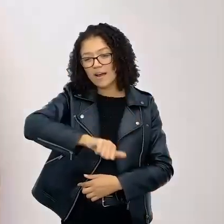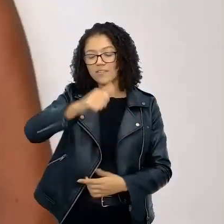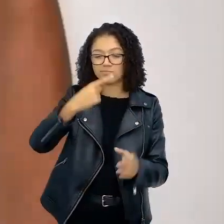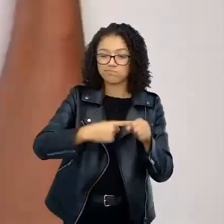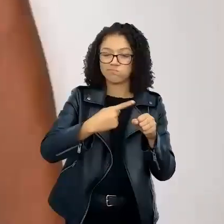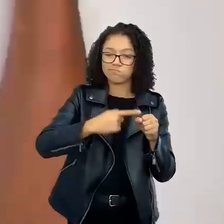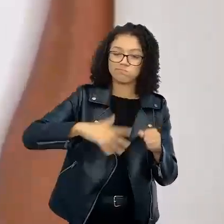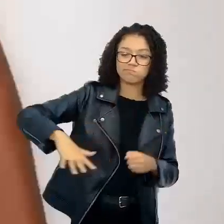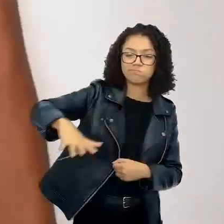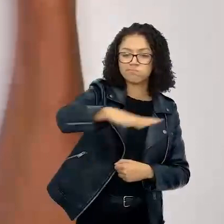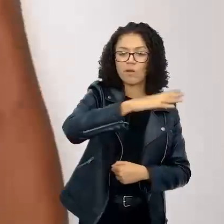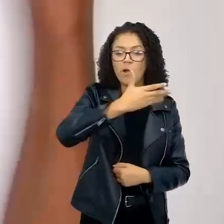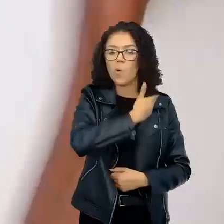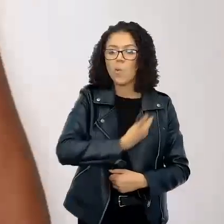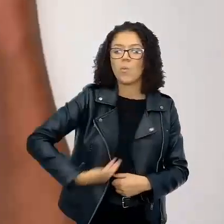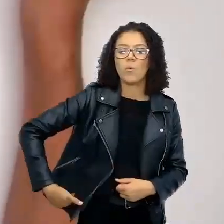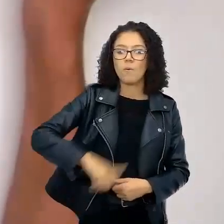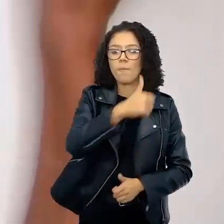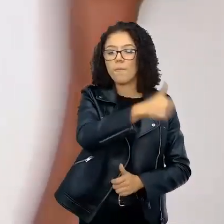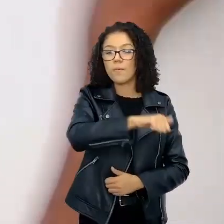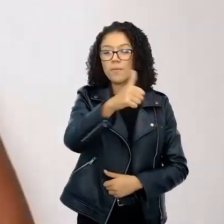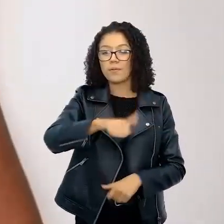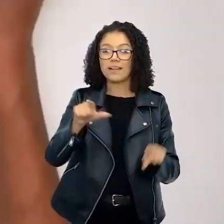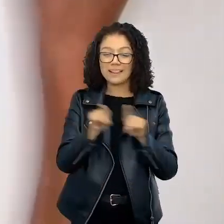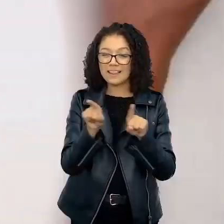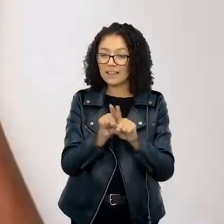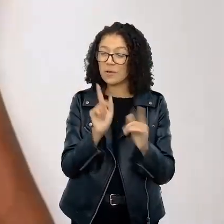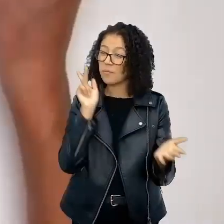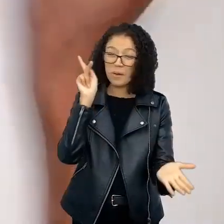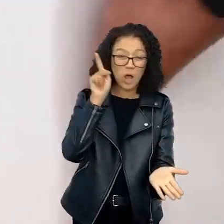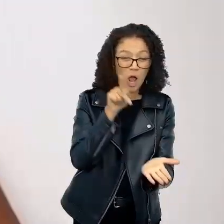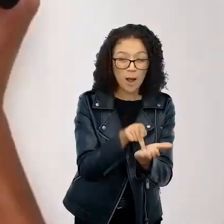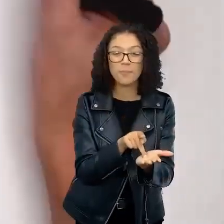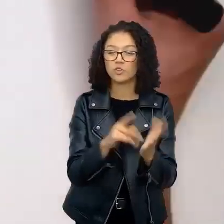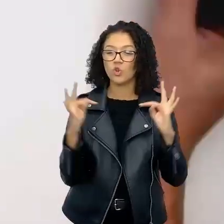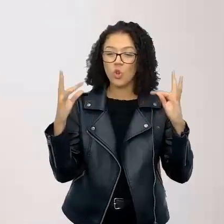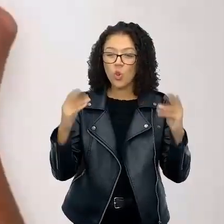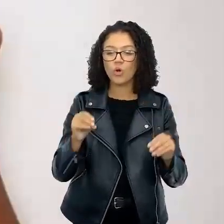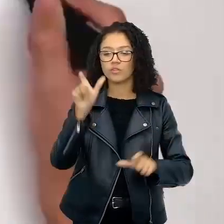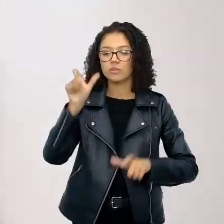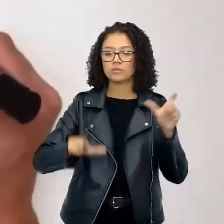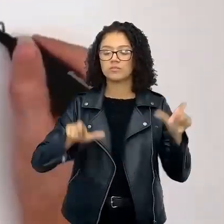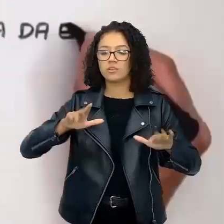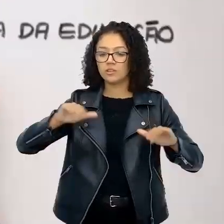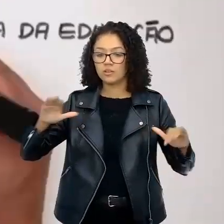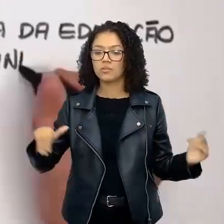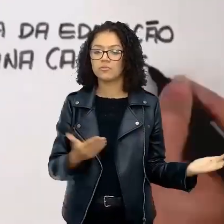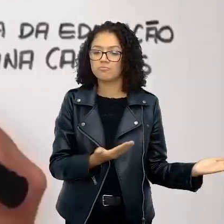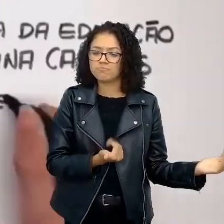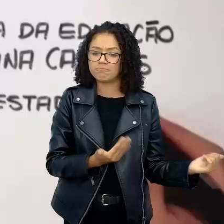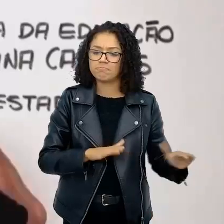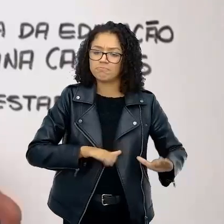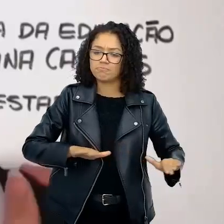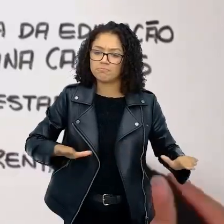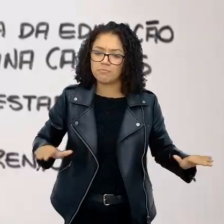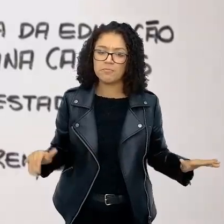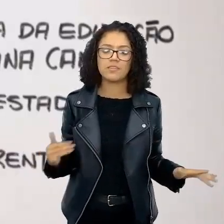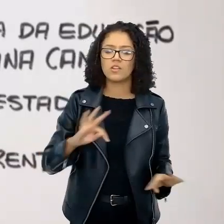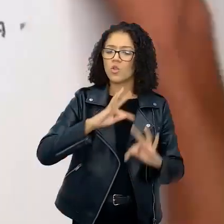públicas que visem a proteção integral e absoluta dos direitos de crianças e adolescentes, garantindo assim o direito à